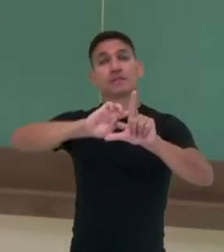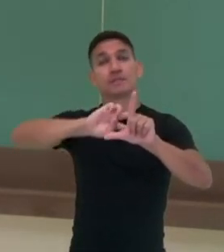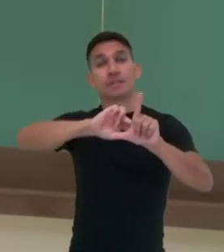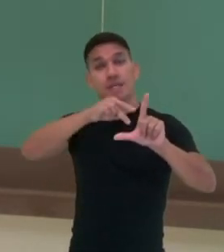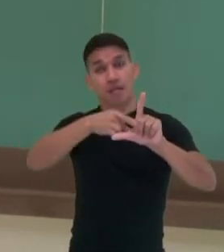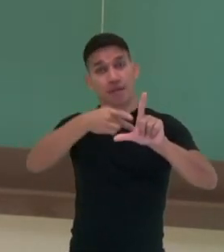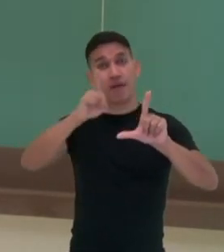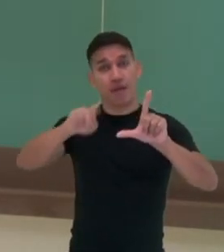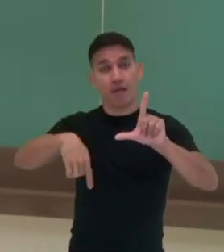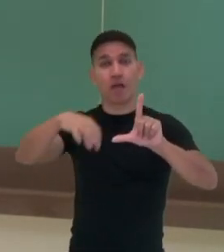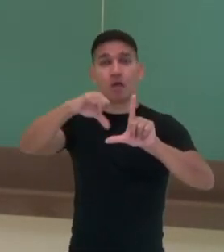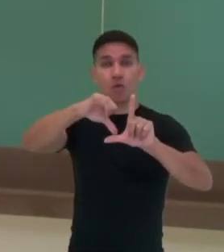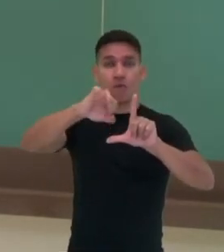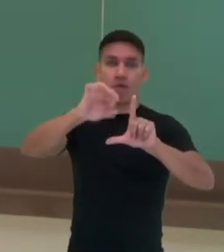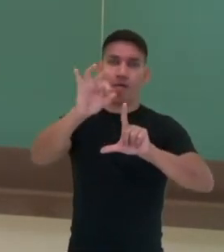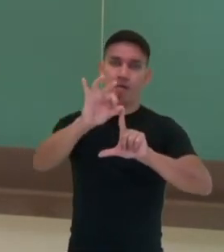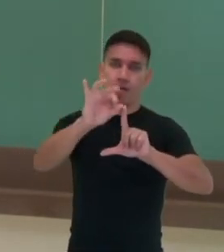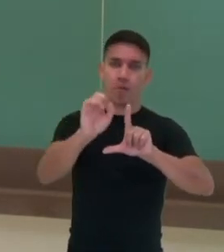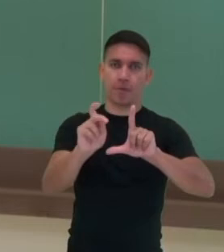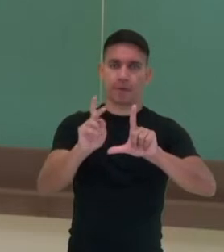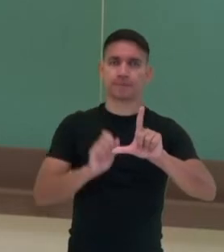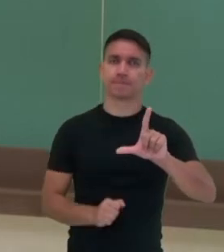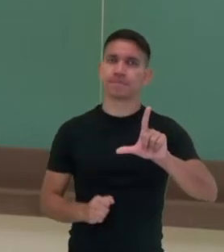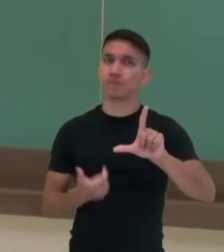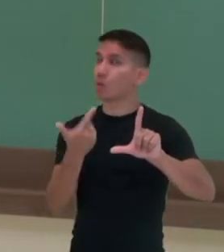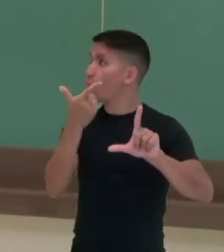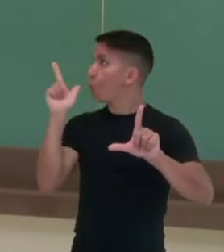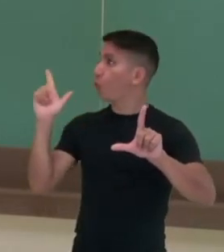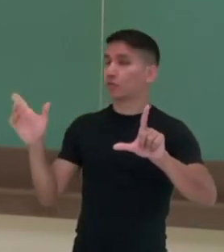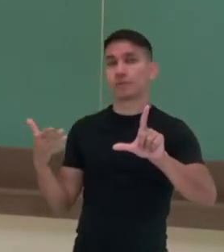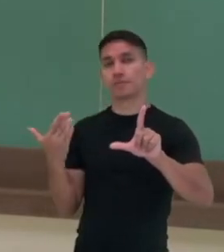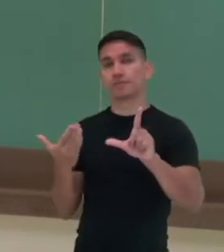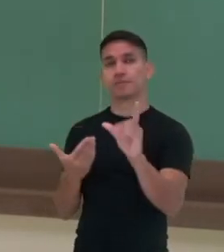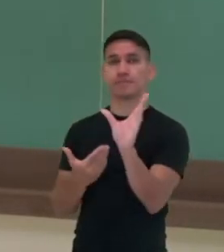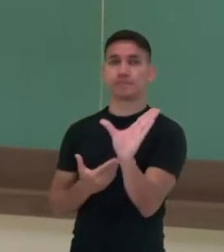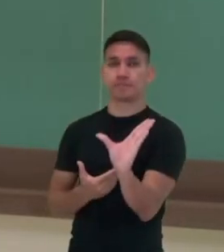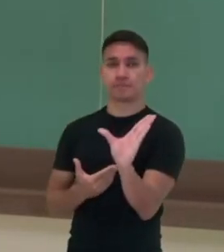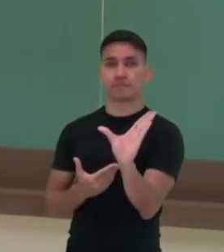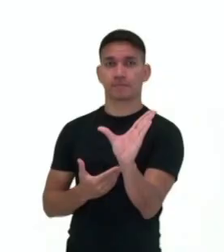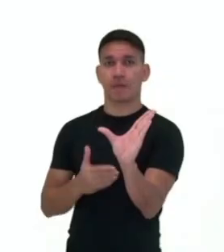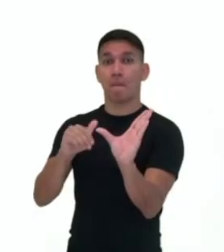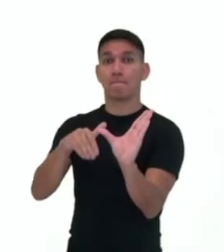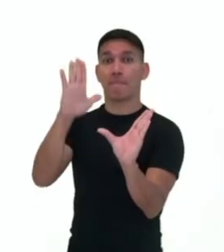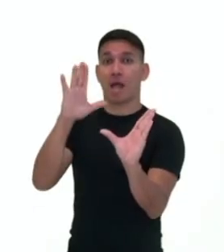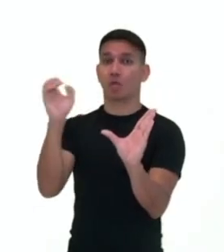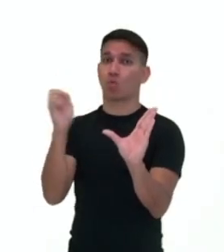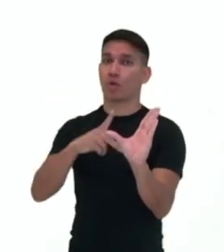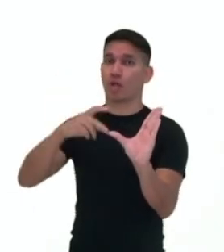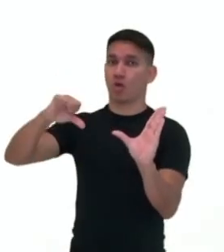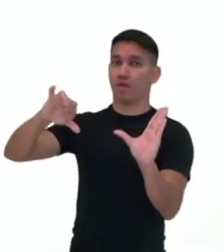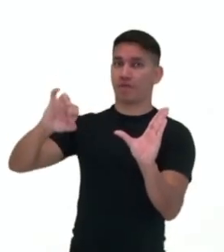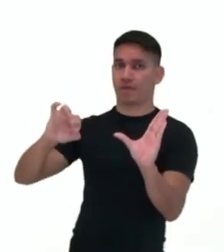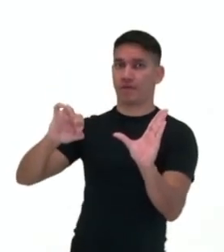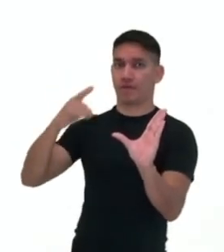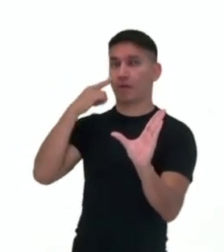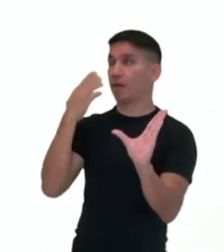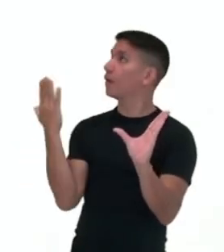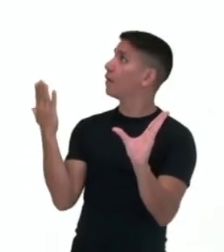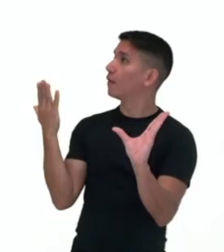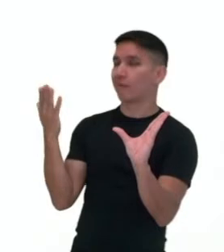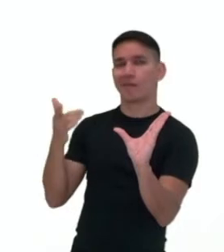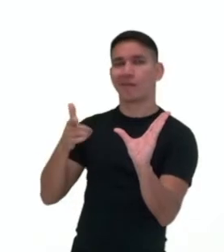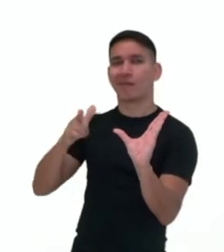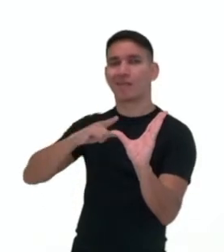90 graus, que é o ângulo reto, tá bom? O ângulo obtuso é quando esse ângulo ele é maior do que 90 graus. Então,